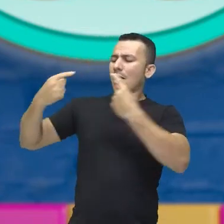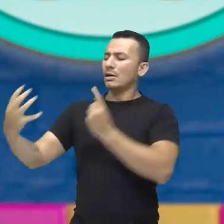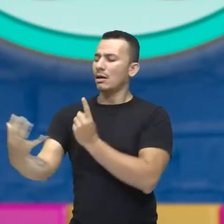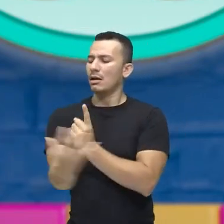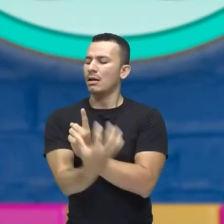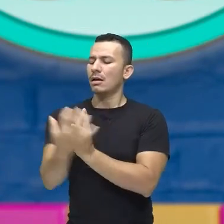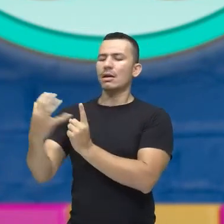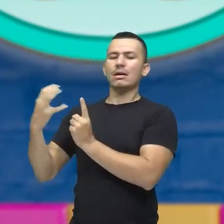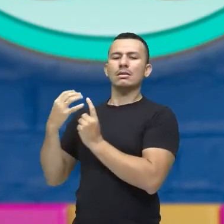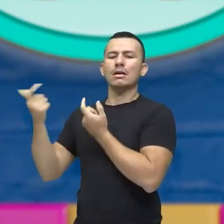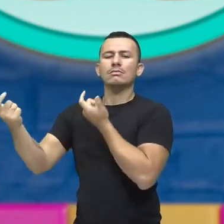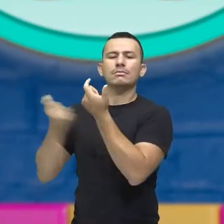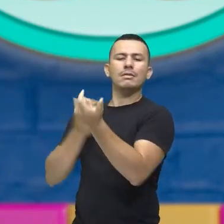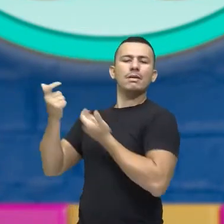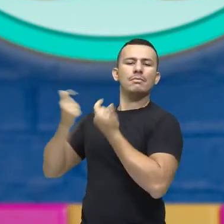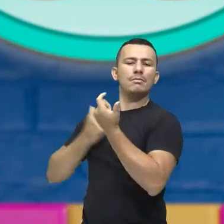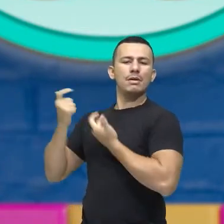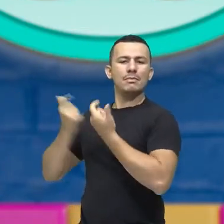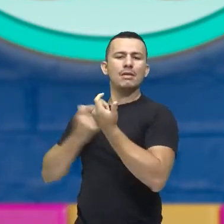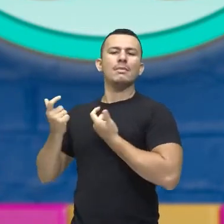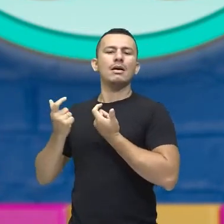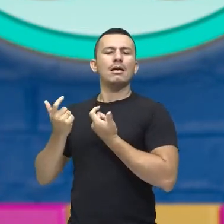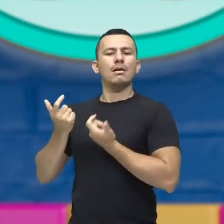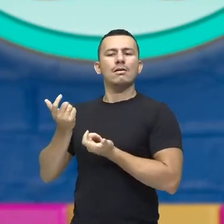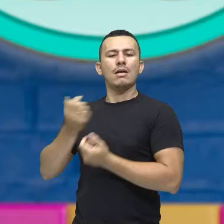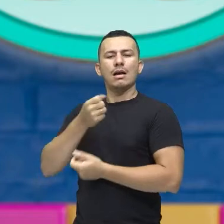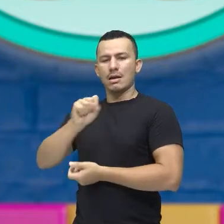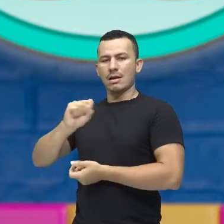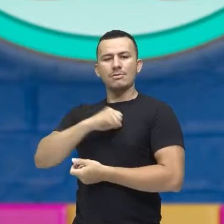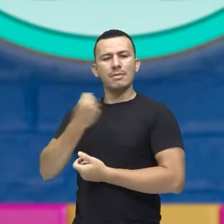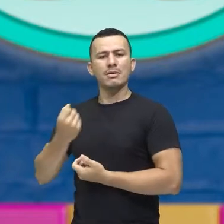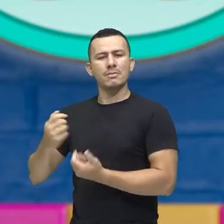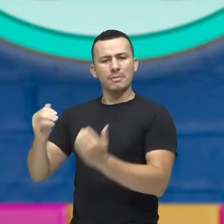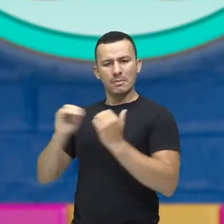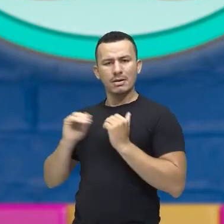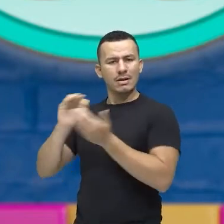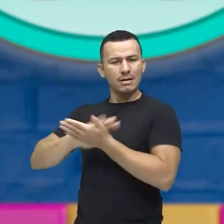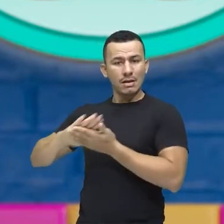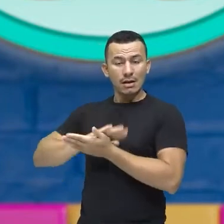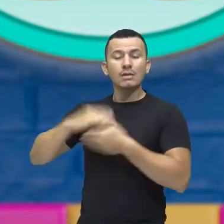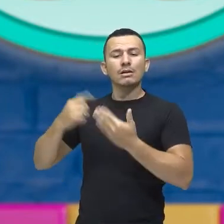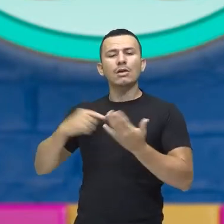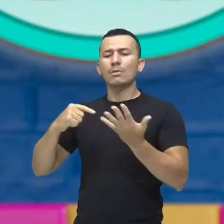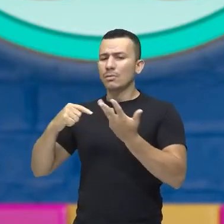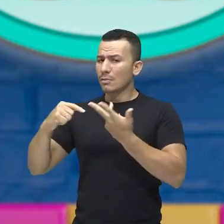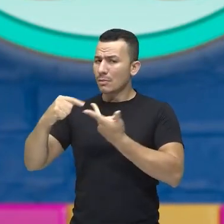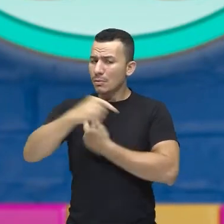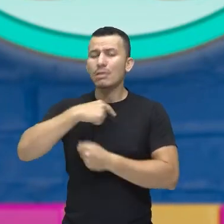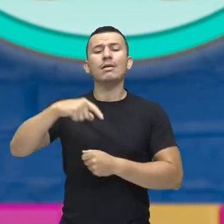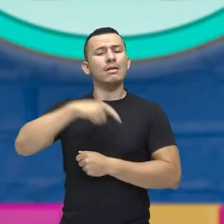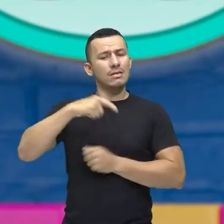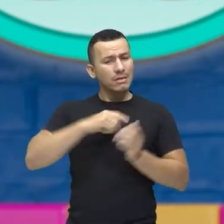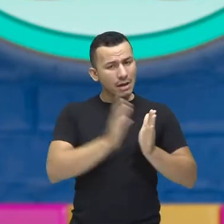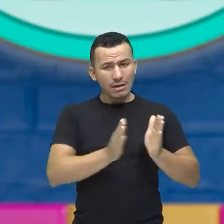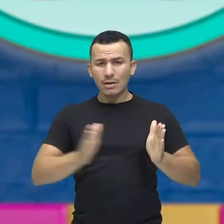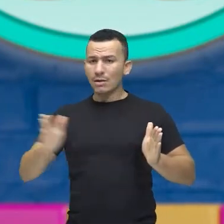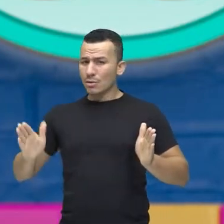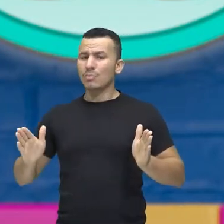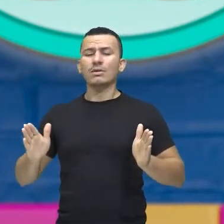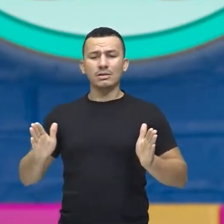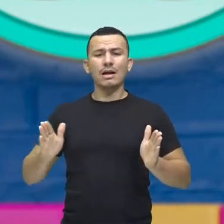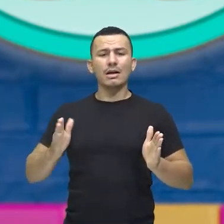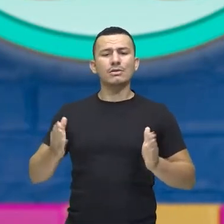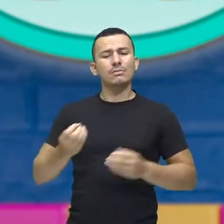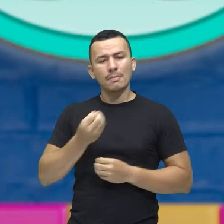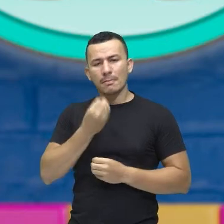seja ofendido, desrespeitado. Então, esse autocuidado reflete em todos esses processos para o